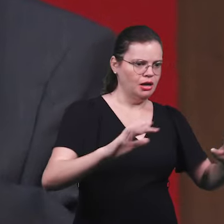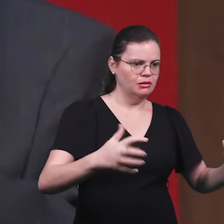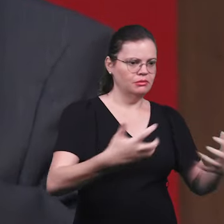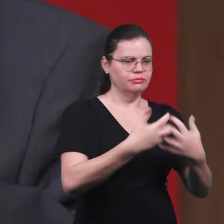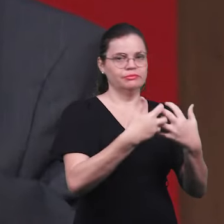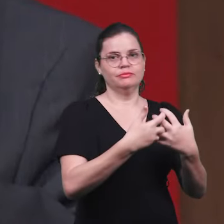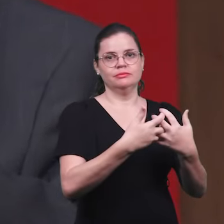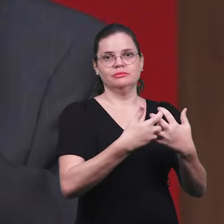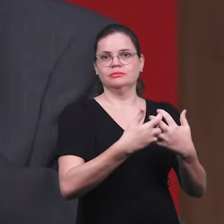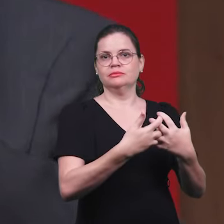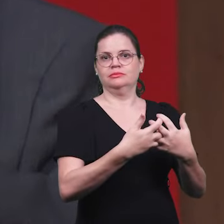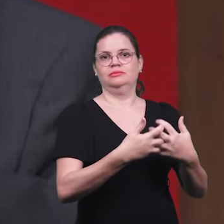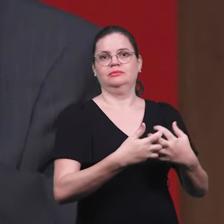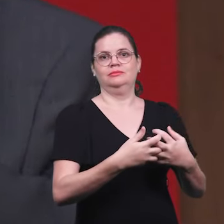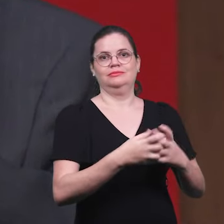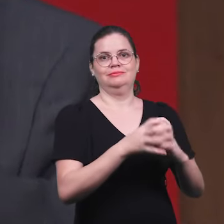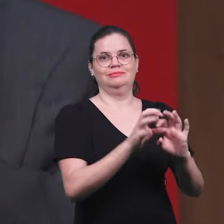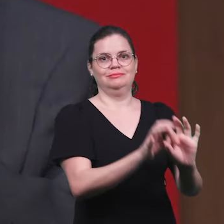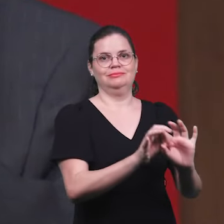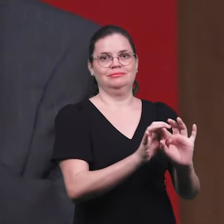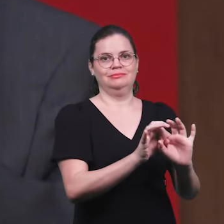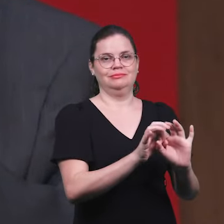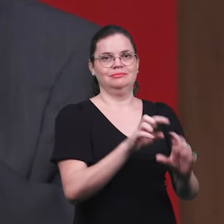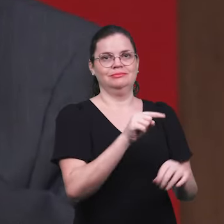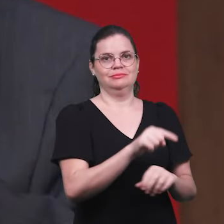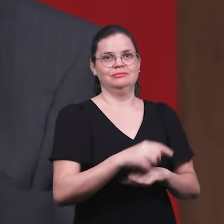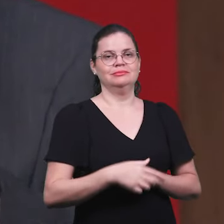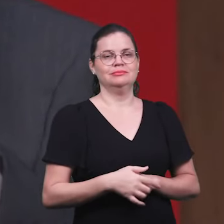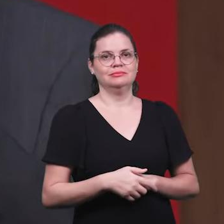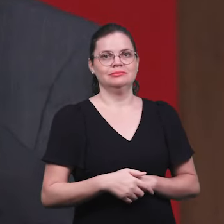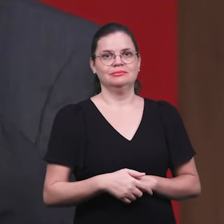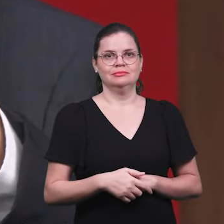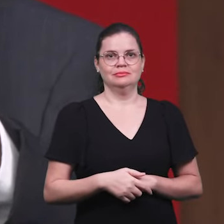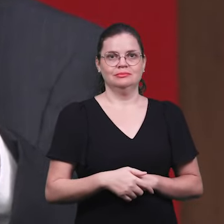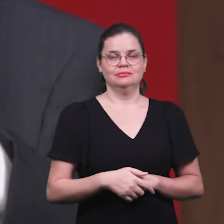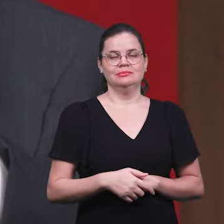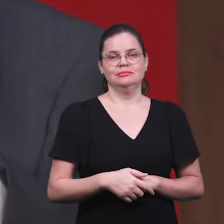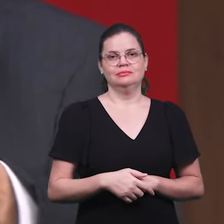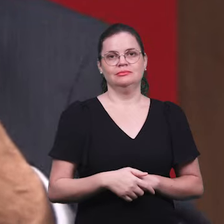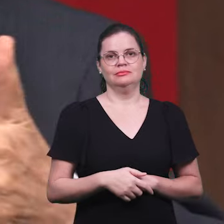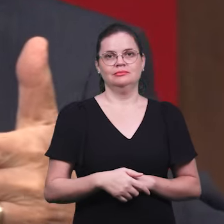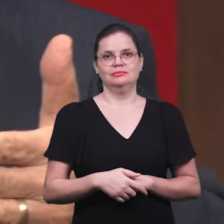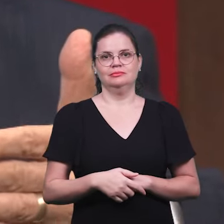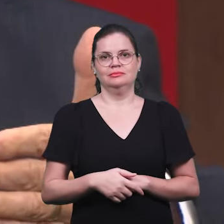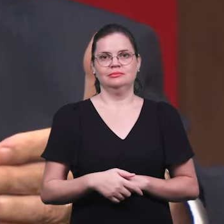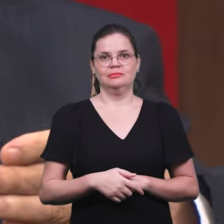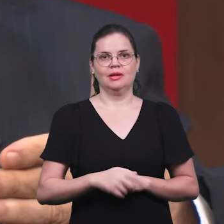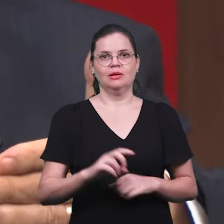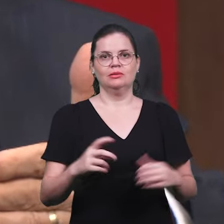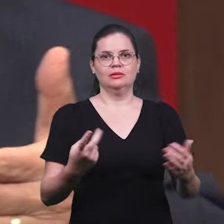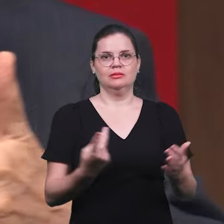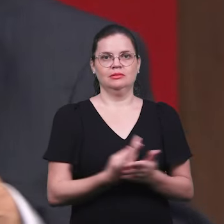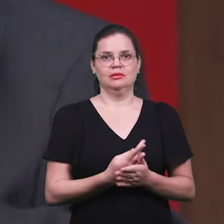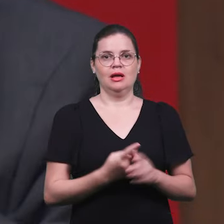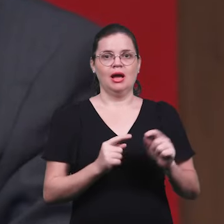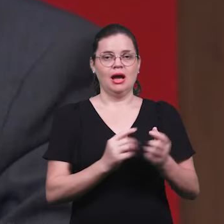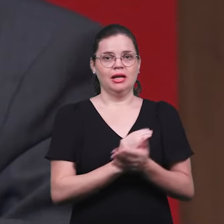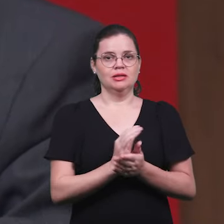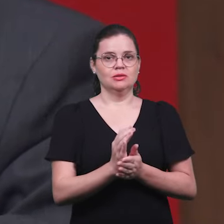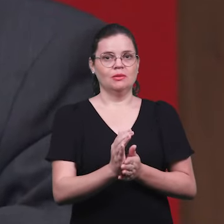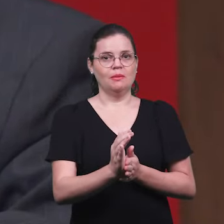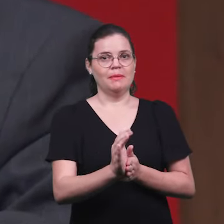Mas nesse sincretismo, quando há um sincretismo, a coisa caminha para um